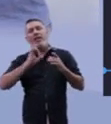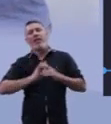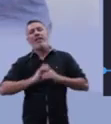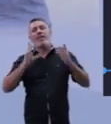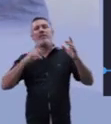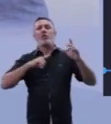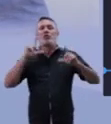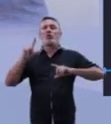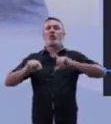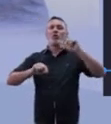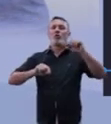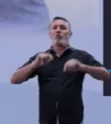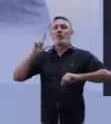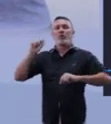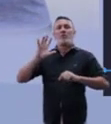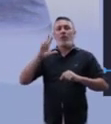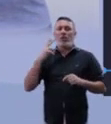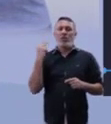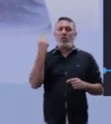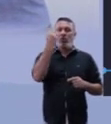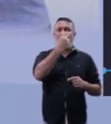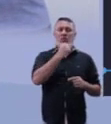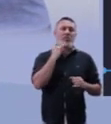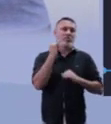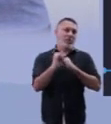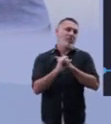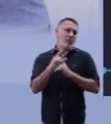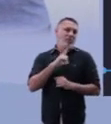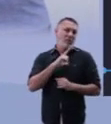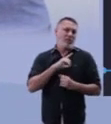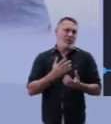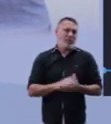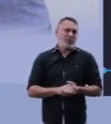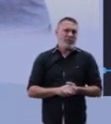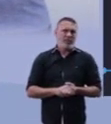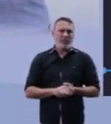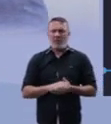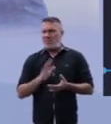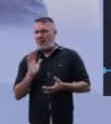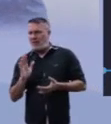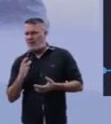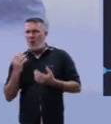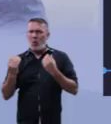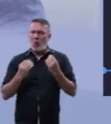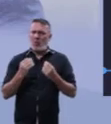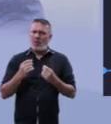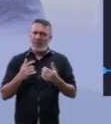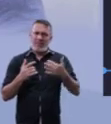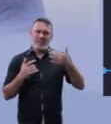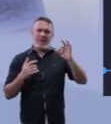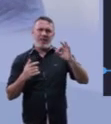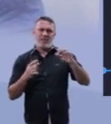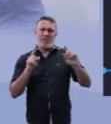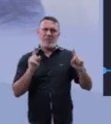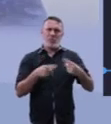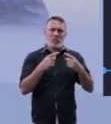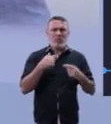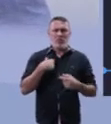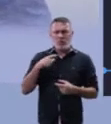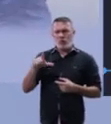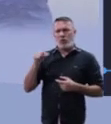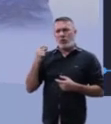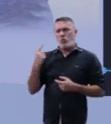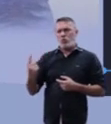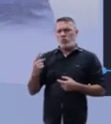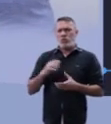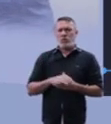escolha que muitas vezes é gerado pelos algoritmos. Ah, professor, mas eles me colocaram 10 músicas ali, eu escolhi uma, eu tive a